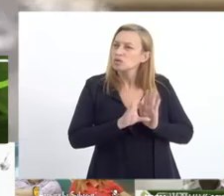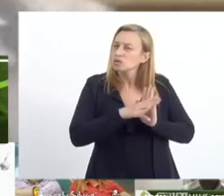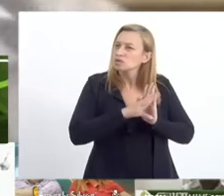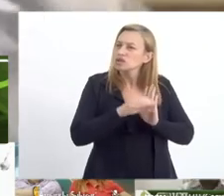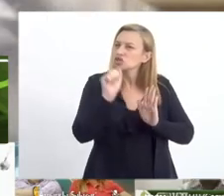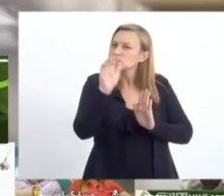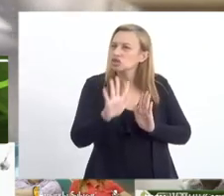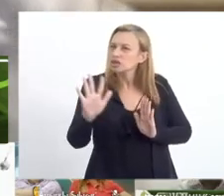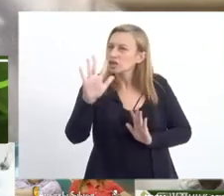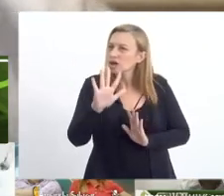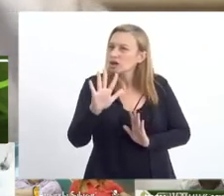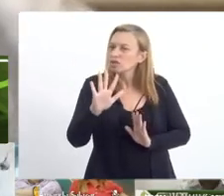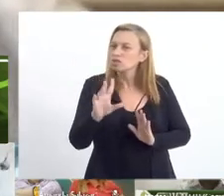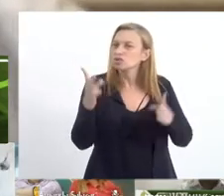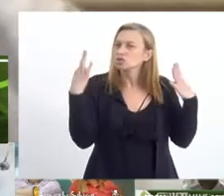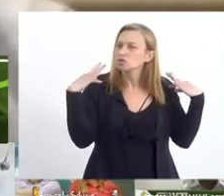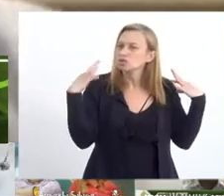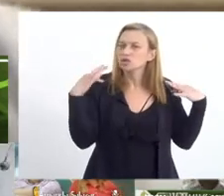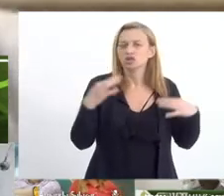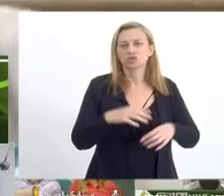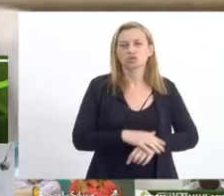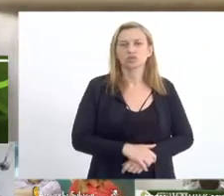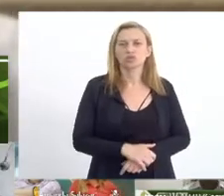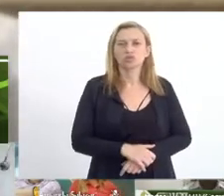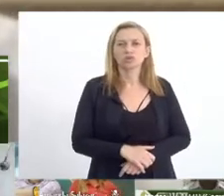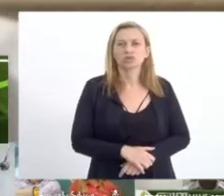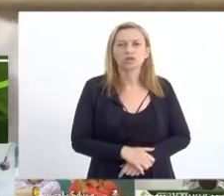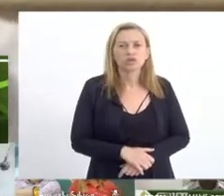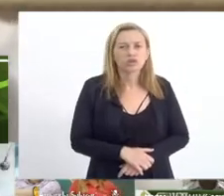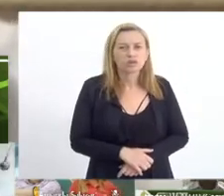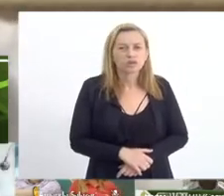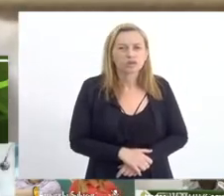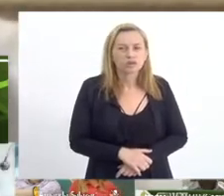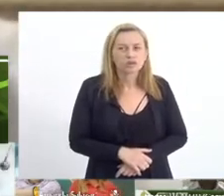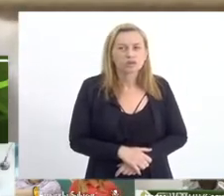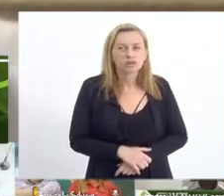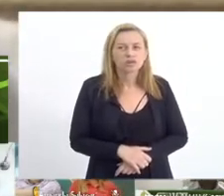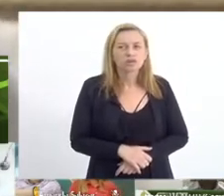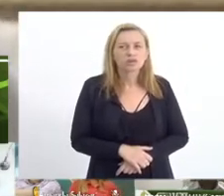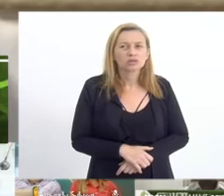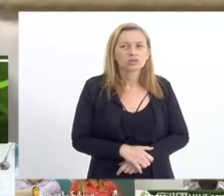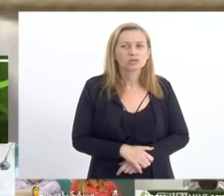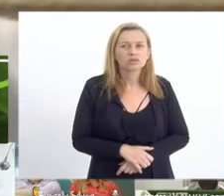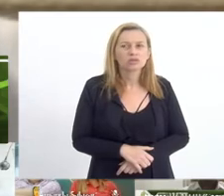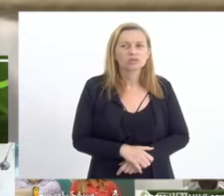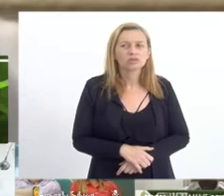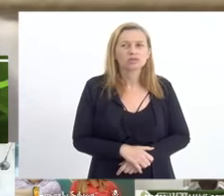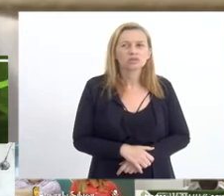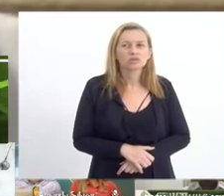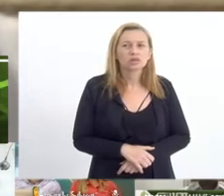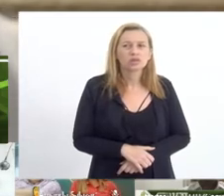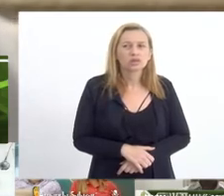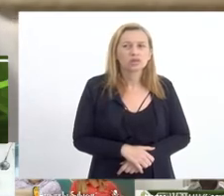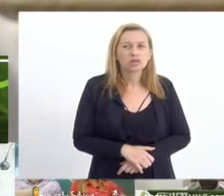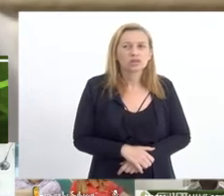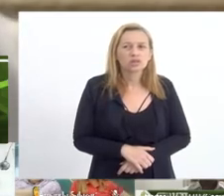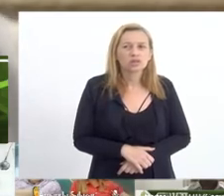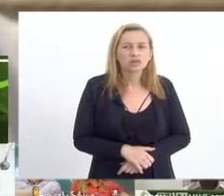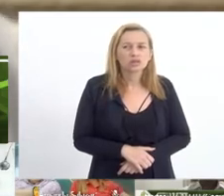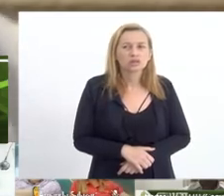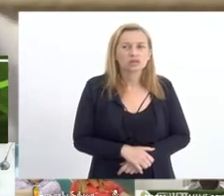geral, né, do turismo, ou seja, dentro de uma forma geral. Então, sim,